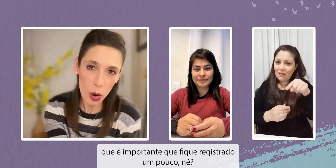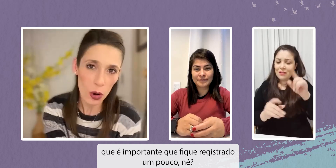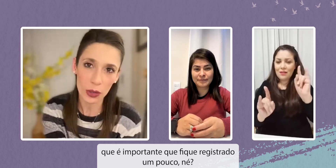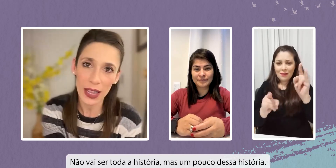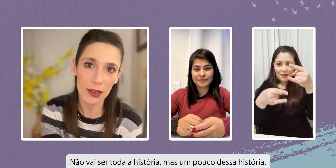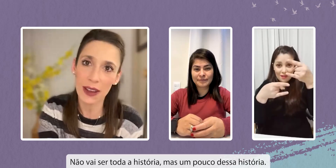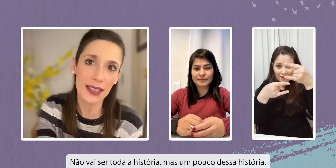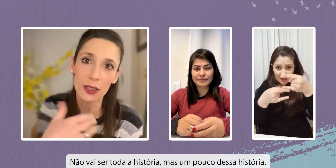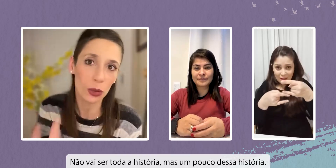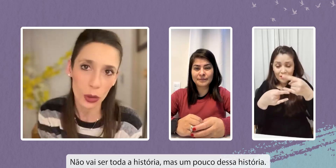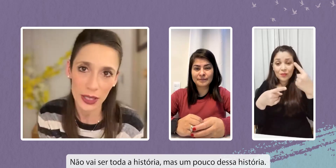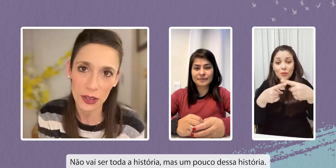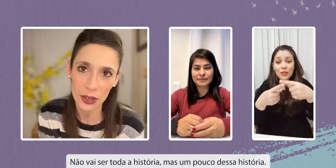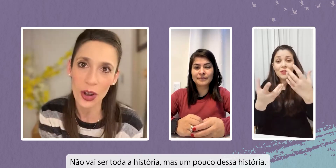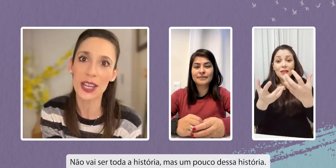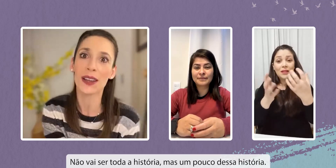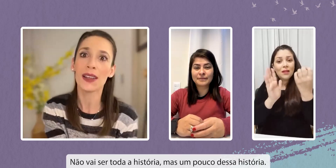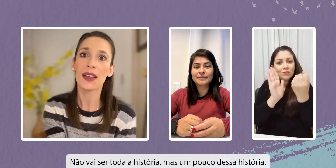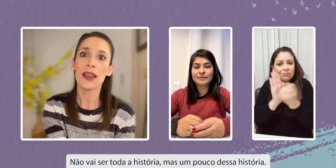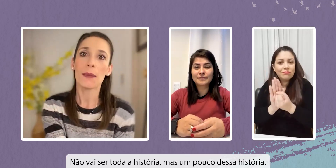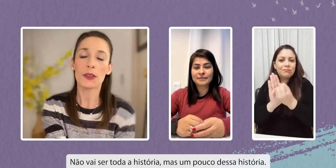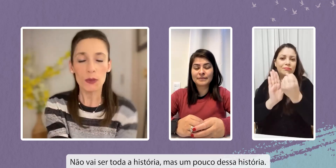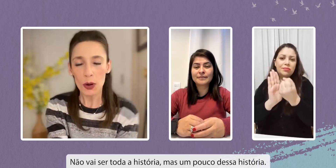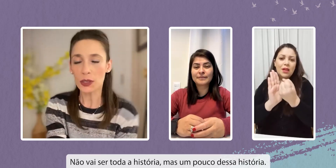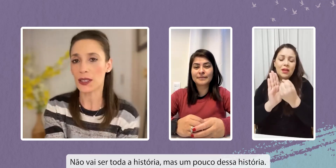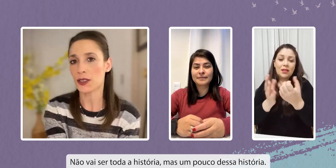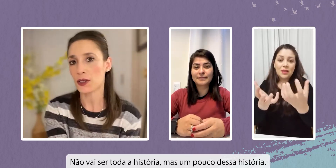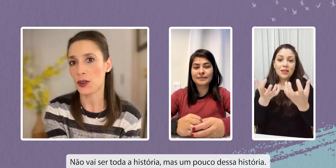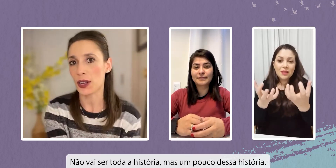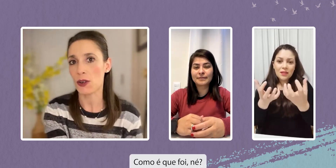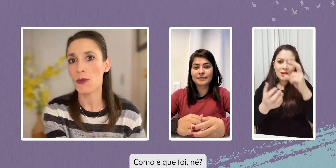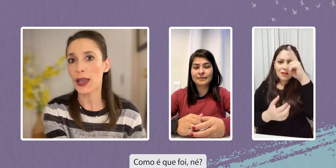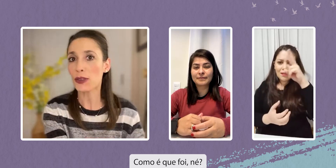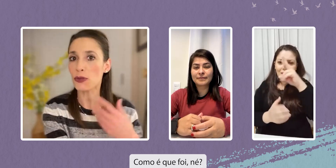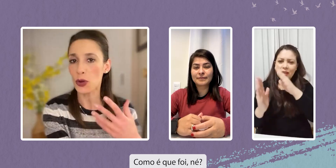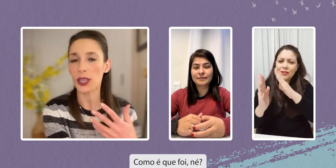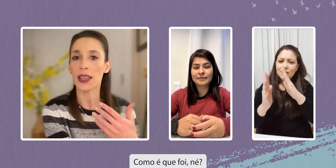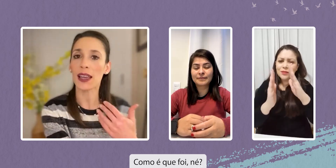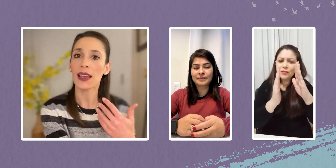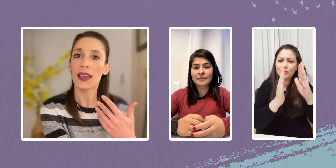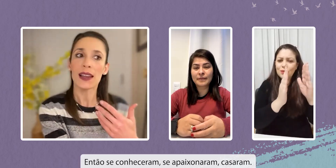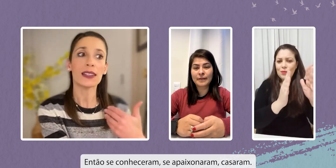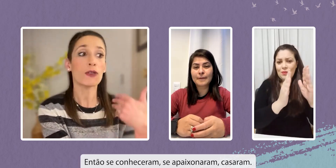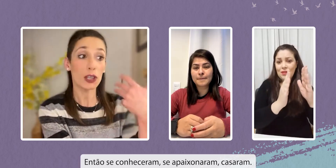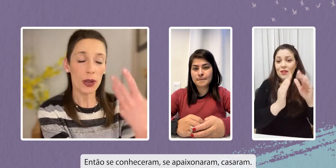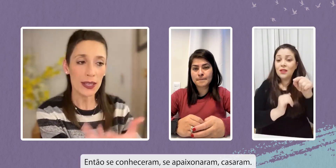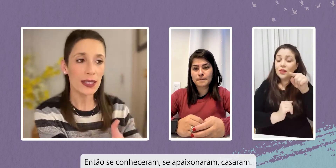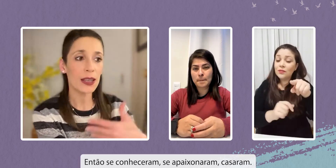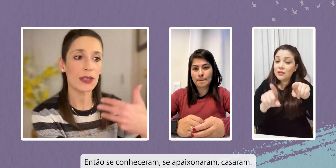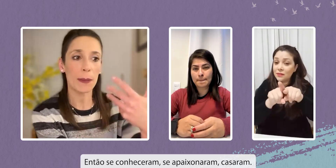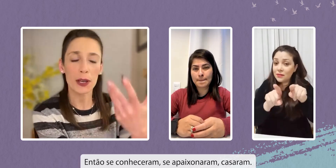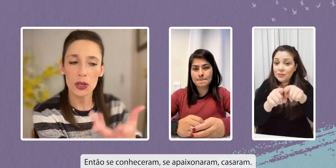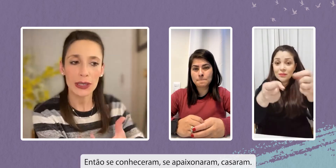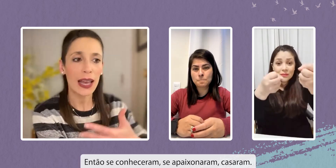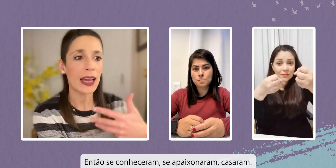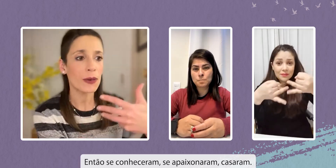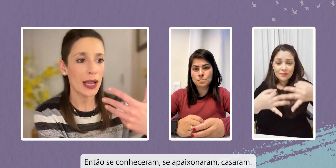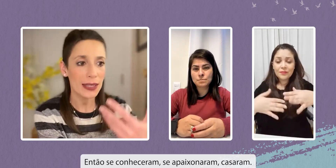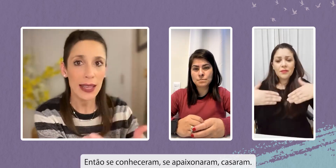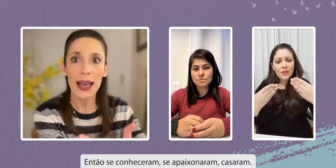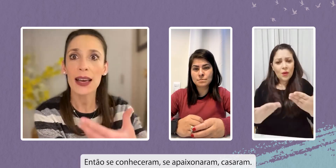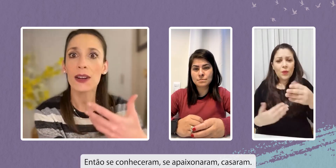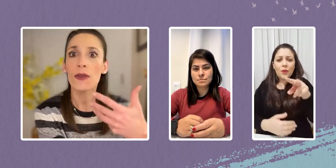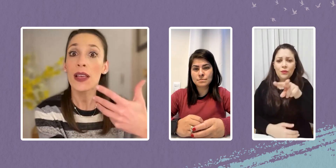um pouco, né? Não vai ser toda a história, mas um pouco dessa história. Como é que foi, né? Então, se conheceram, se